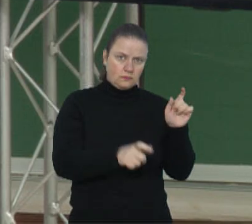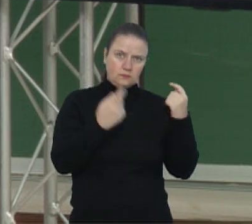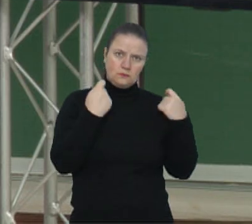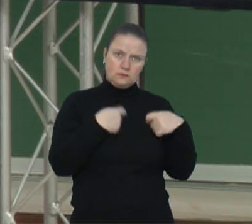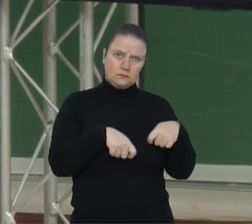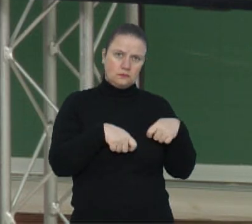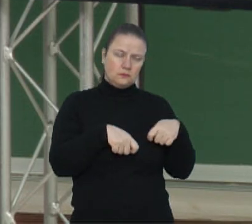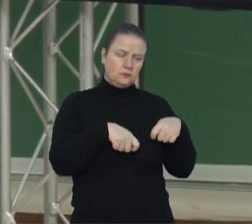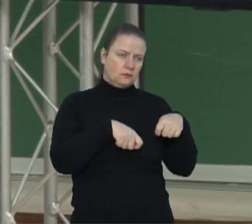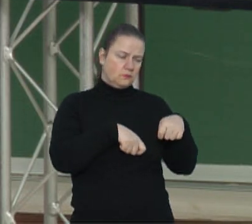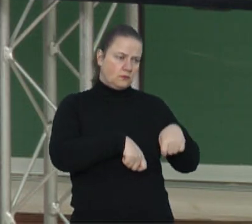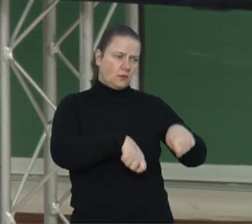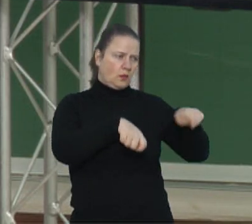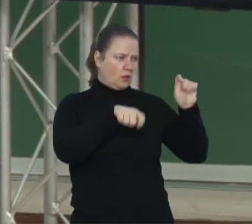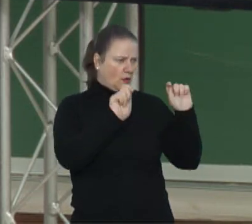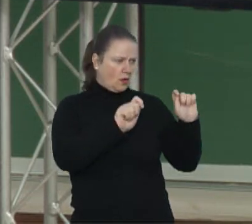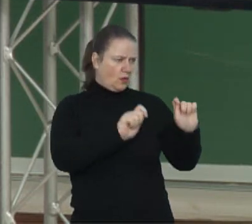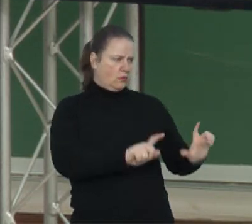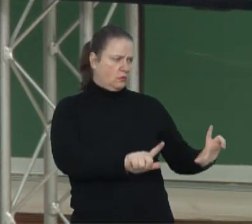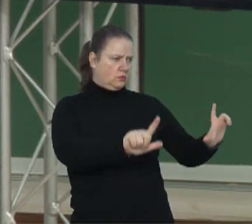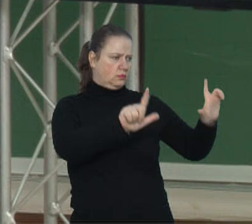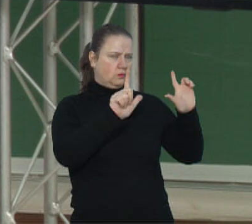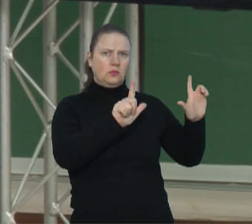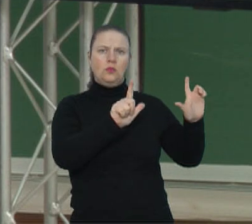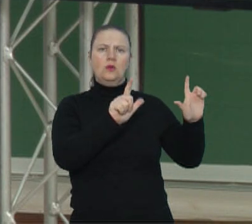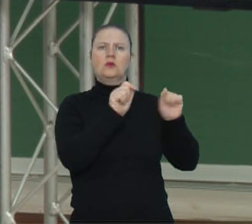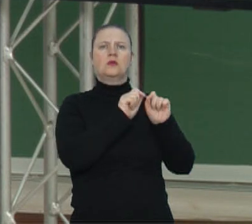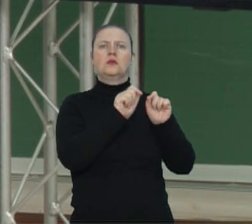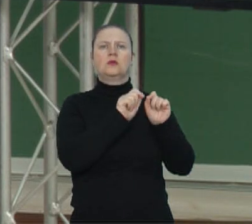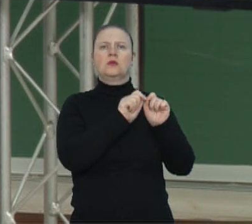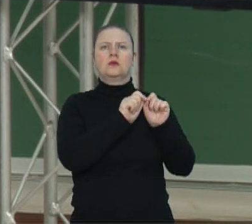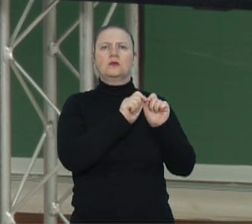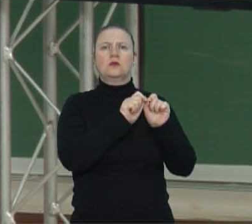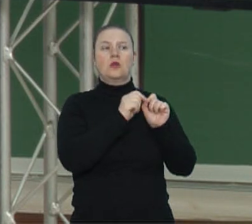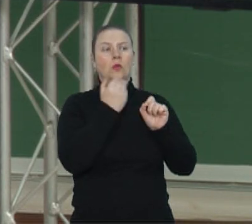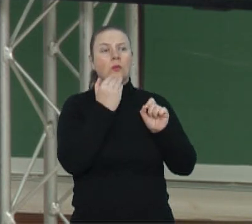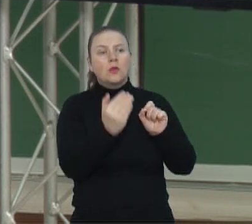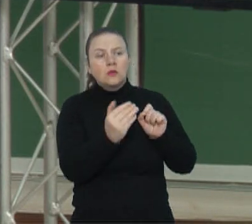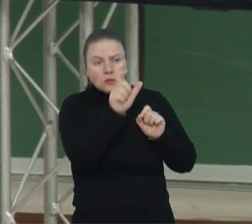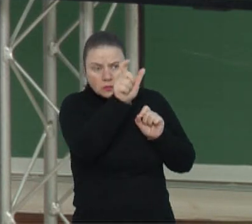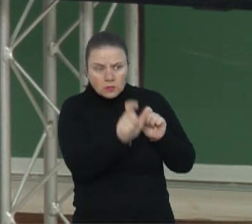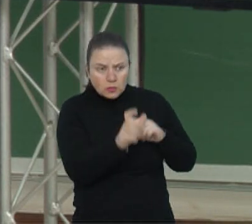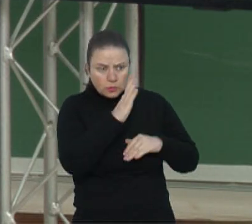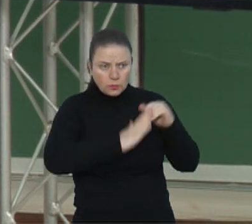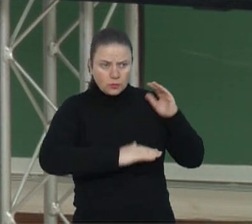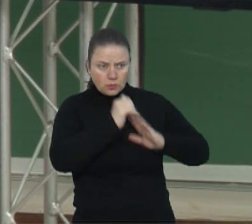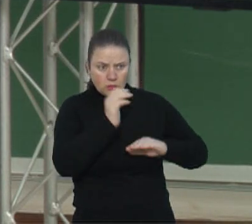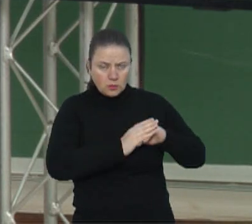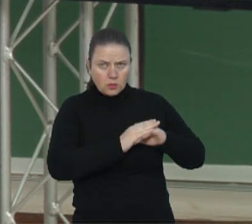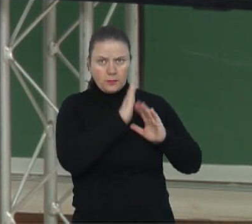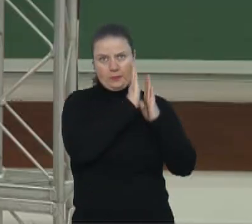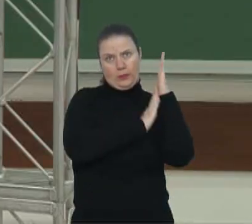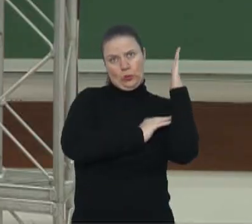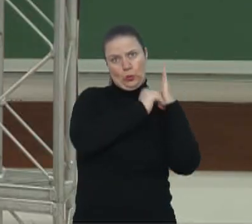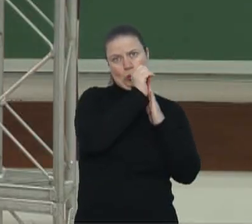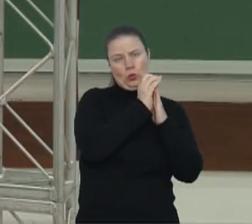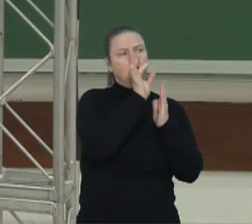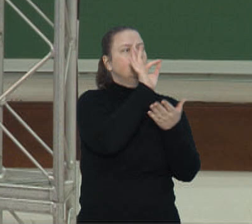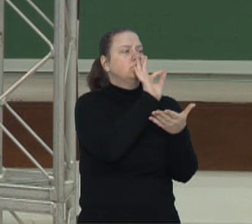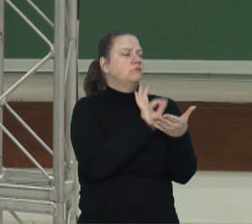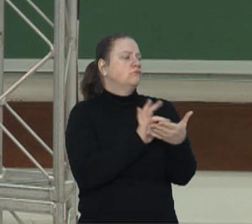registrar uma imagem. Então, elas ficavam em dúvida, será que eu peço a um pintor ou será que eu peço a um fotógrafo? Então, tinha